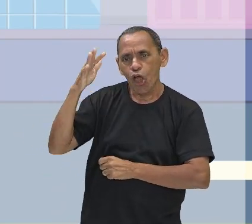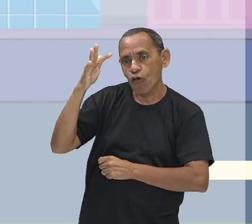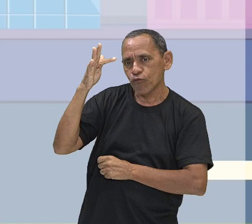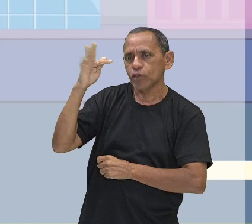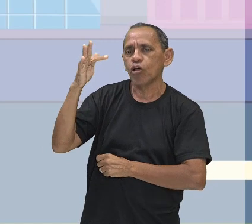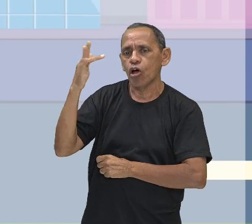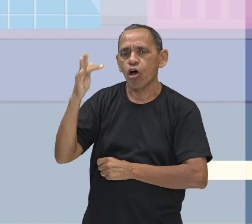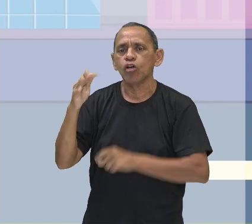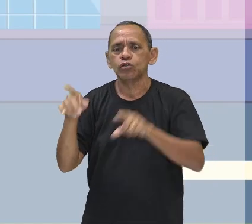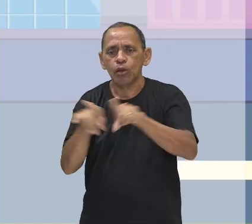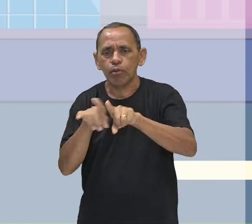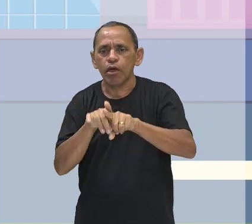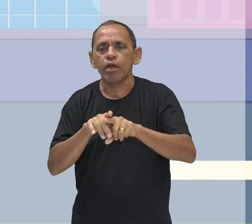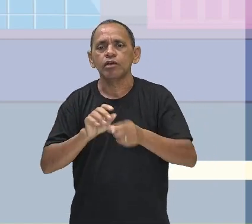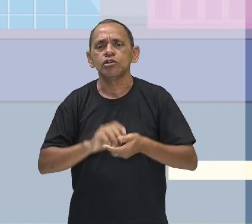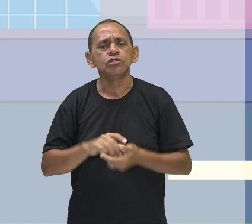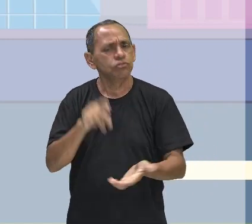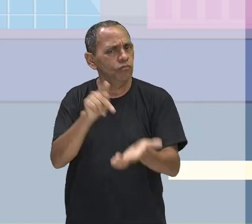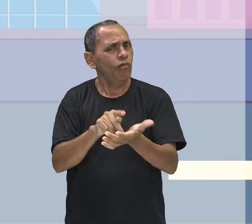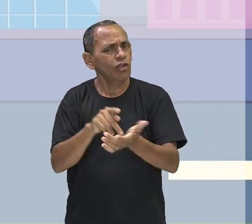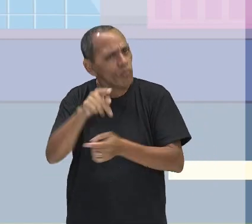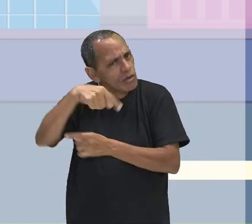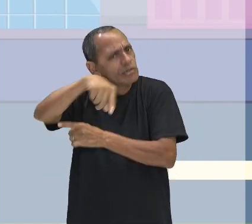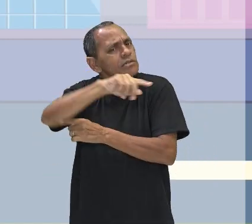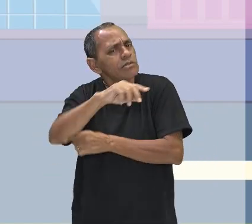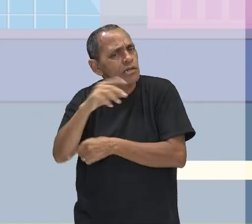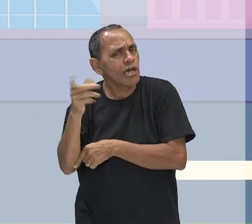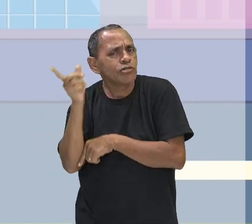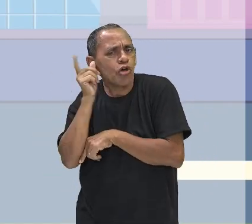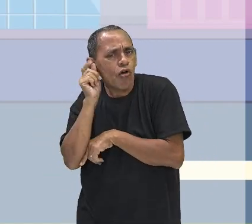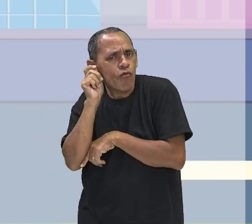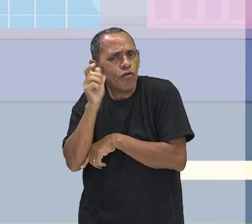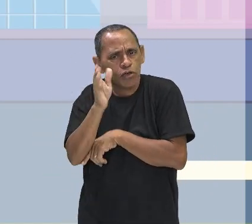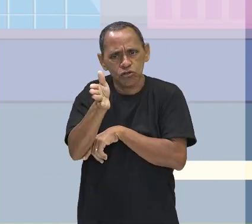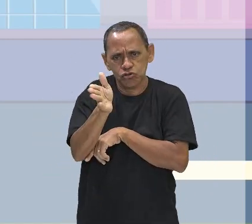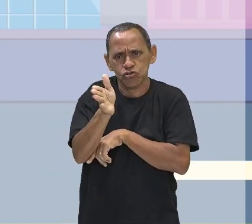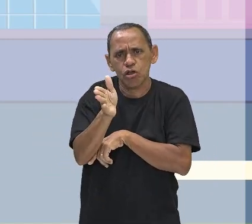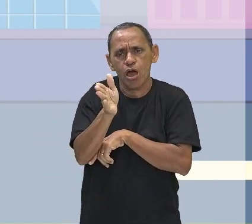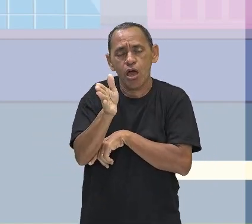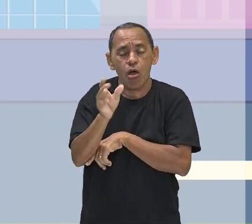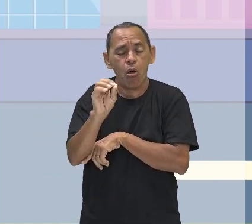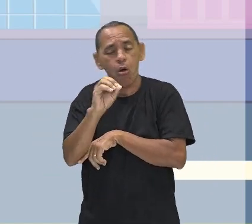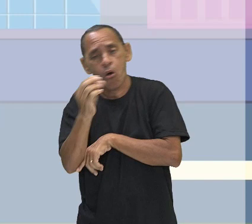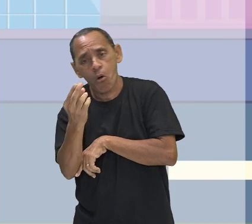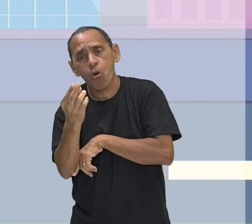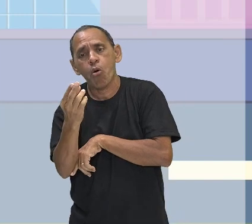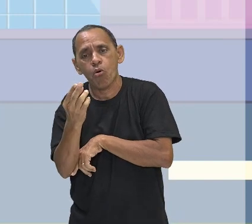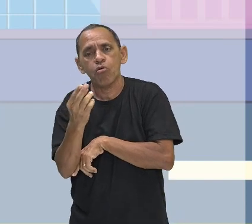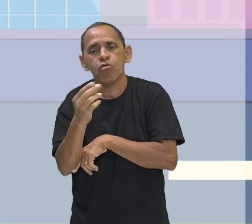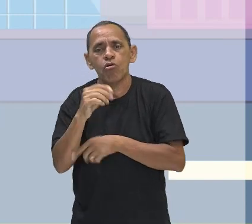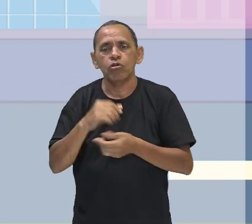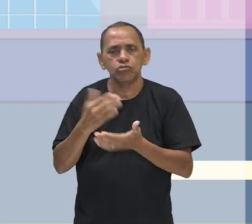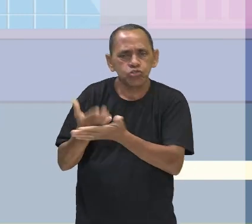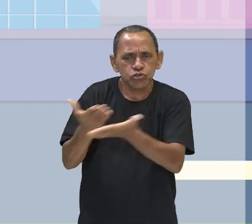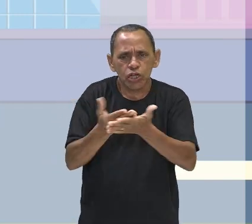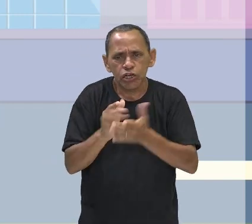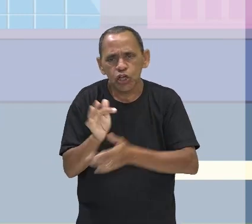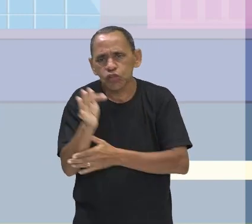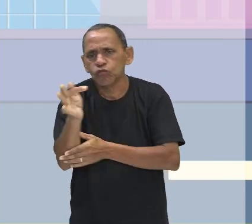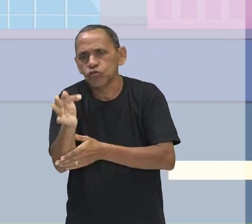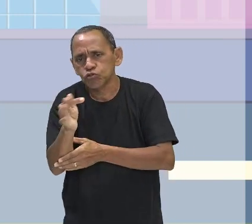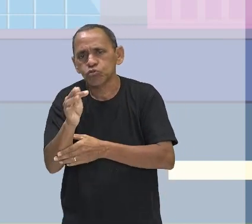com certeza vocês ouviram ou ouvirão falar em suas aulas de filosofia. E Aristóteles, que é